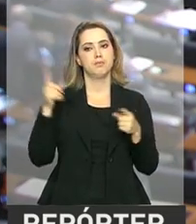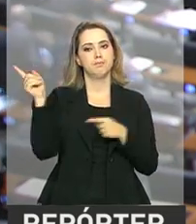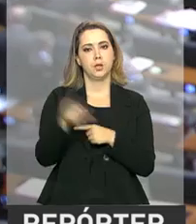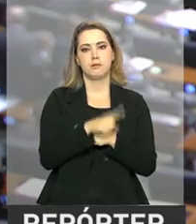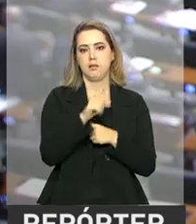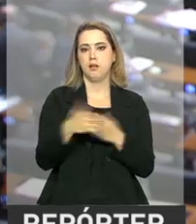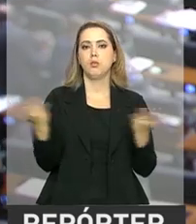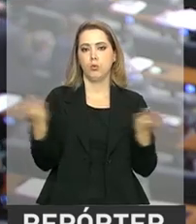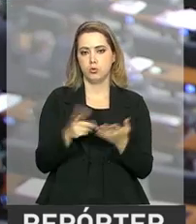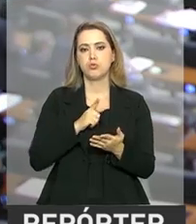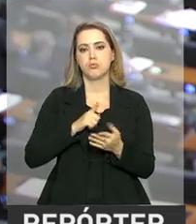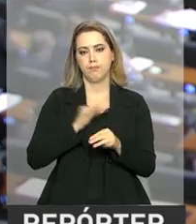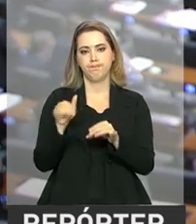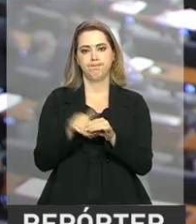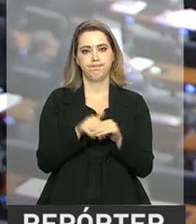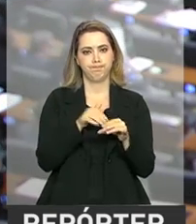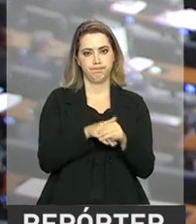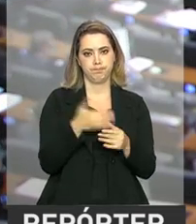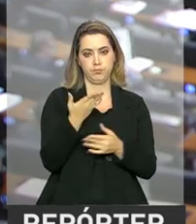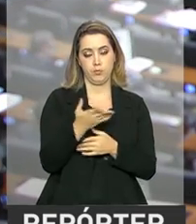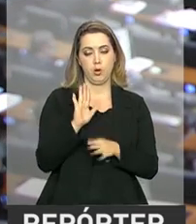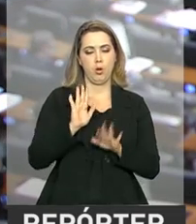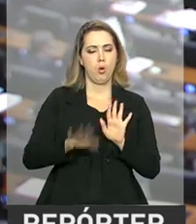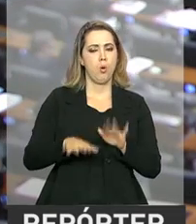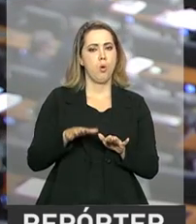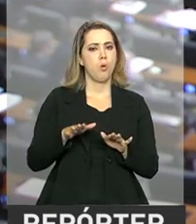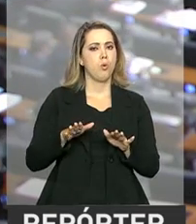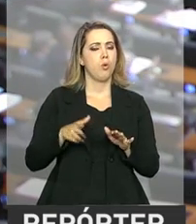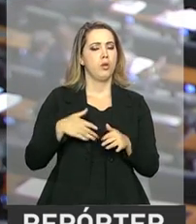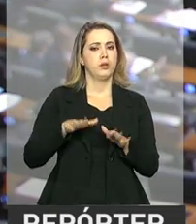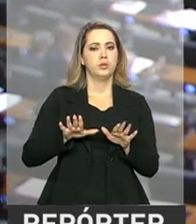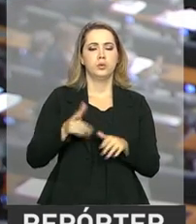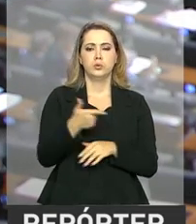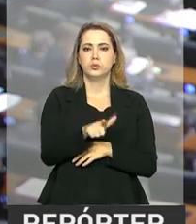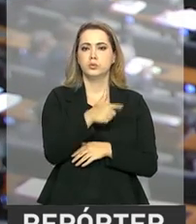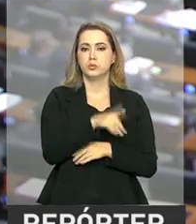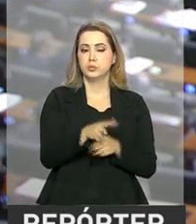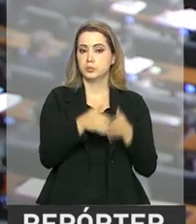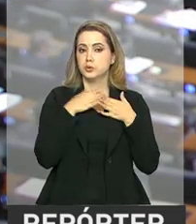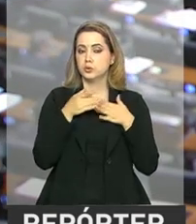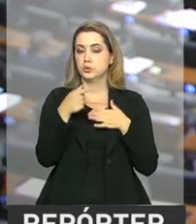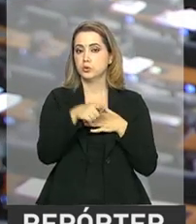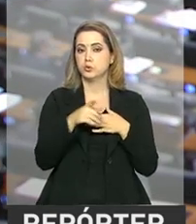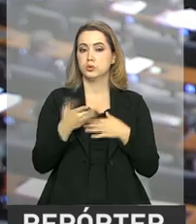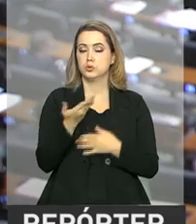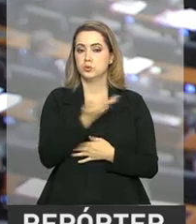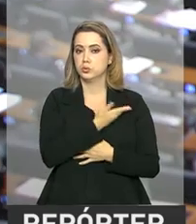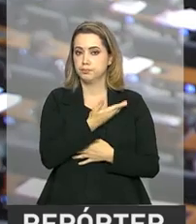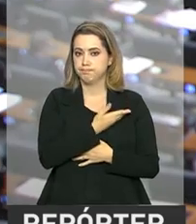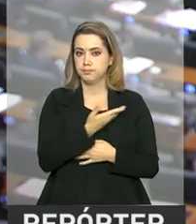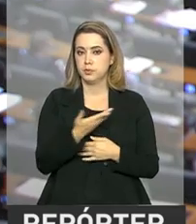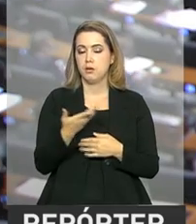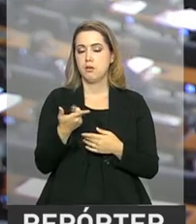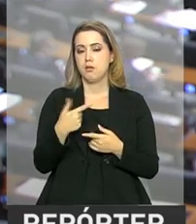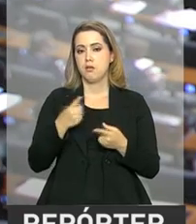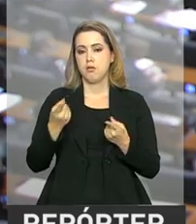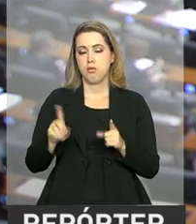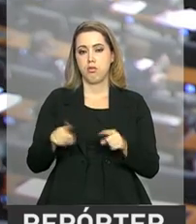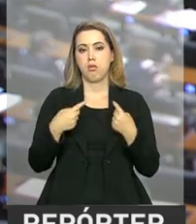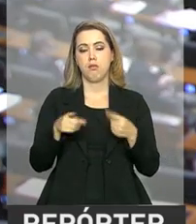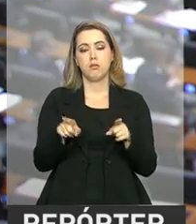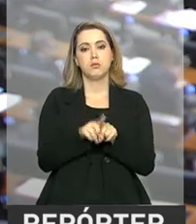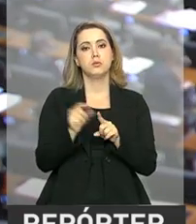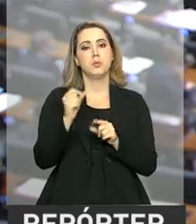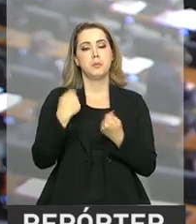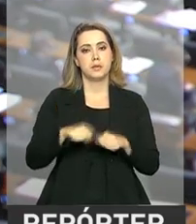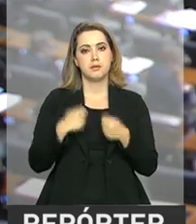estratégia do governo. A partir de agora, qualquer solicitação da oposição nesse sentido fica prejudicada, ou seja, a